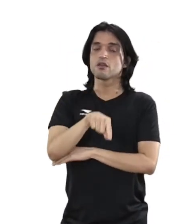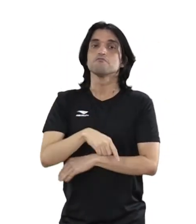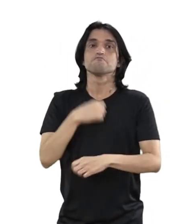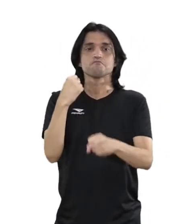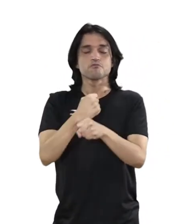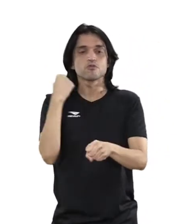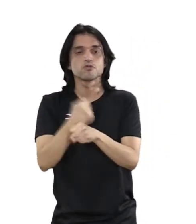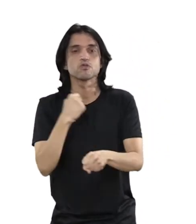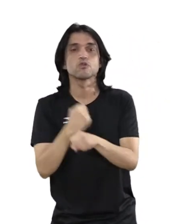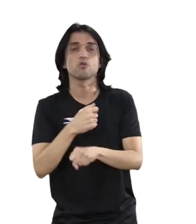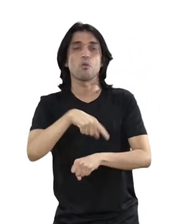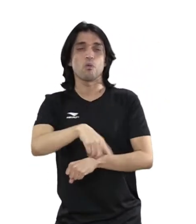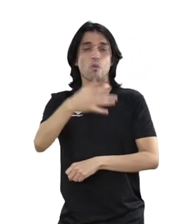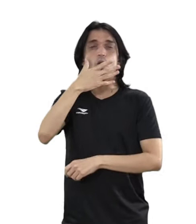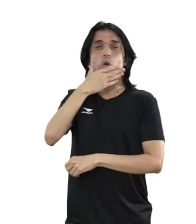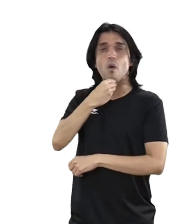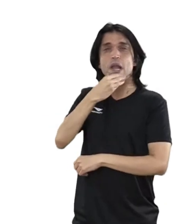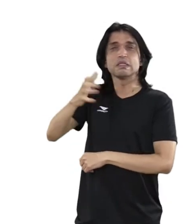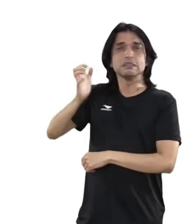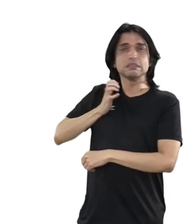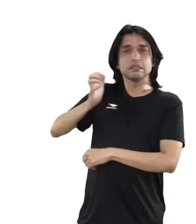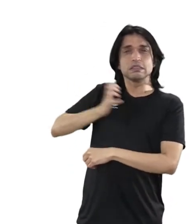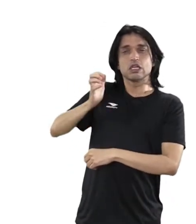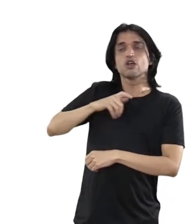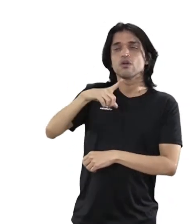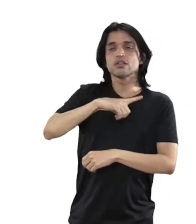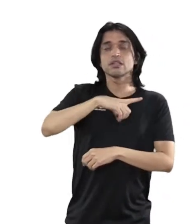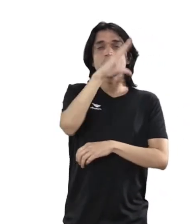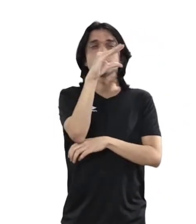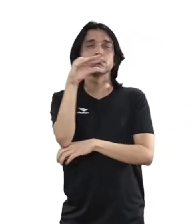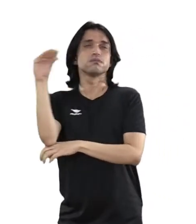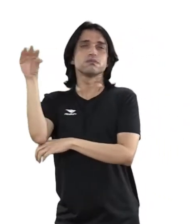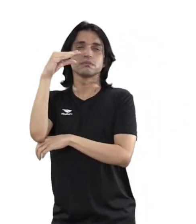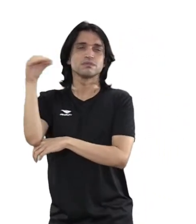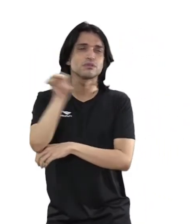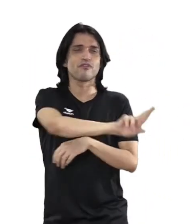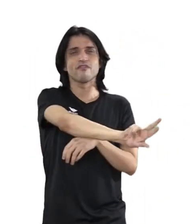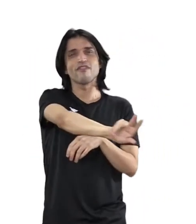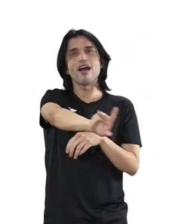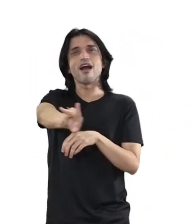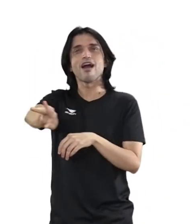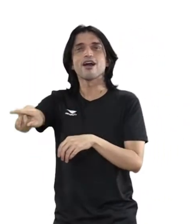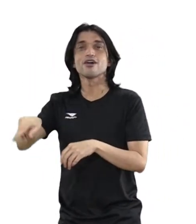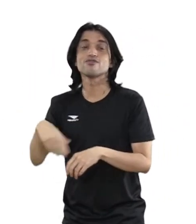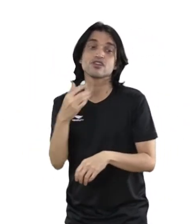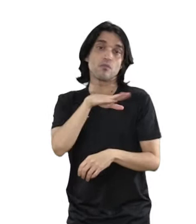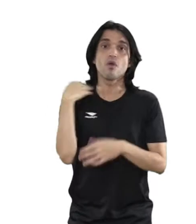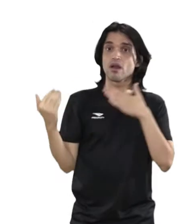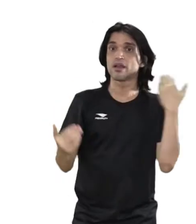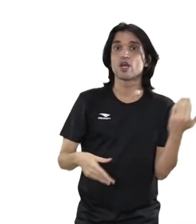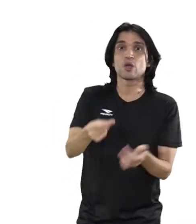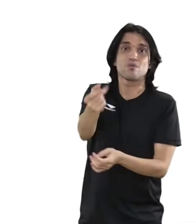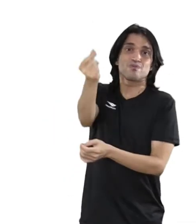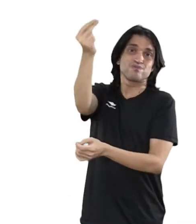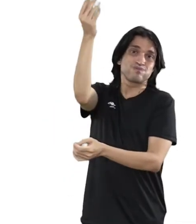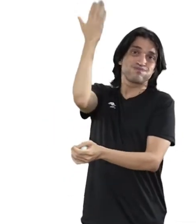65 milhões de anos. Isto é possível por ter sido encontrado um inseto fossilizado que tinha sugado sangue